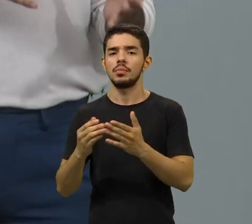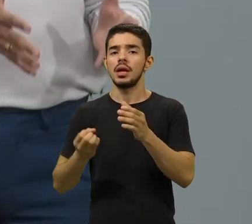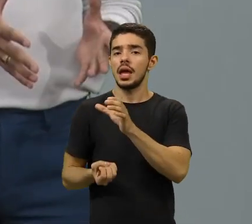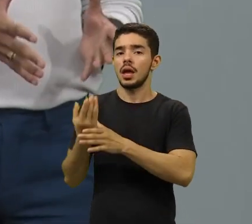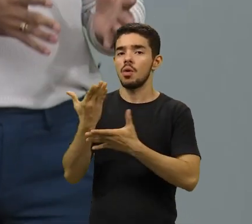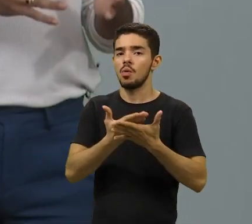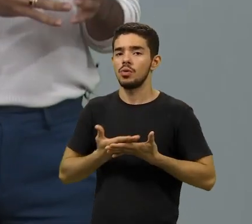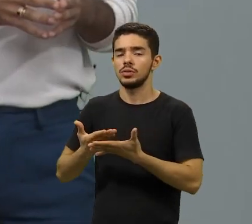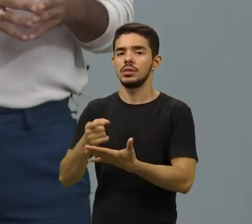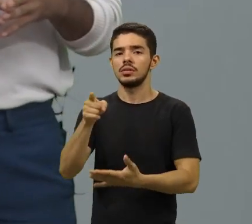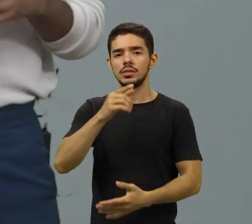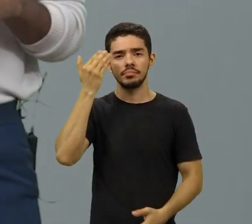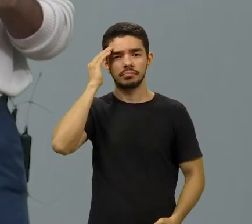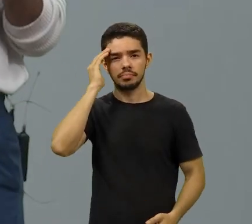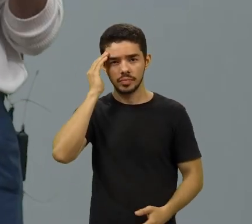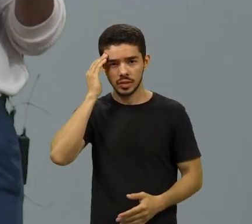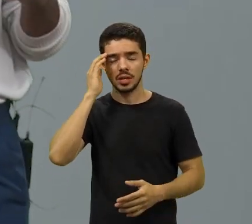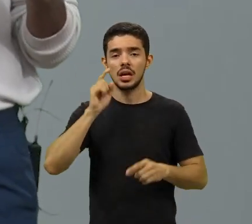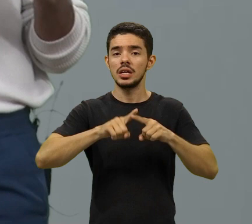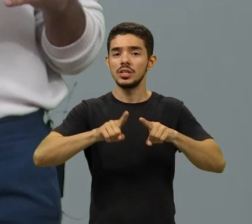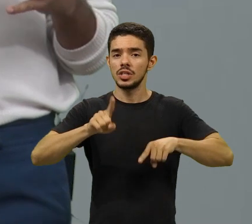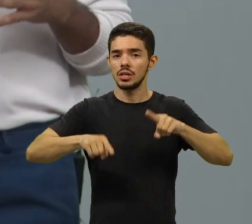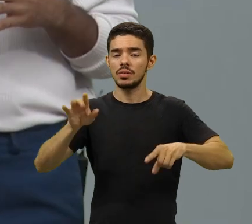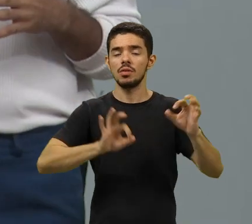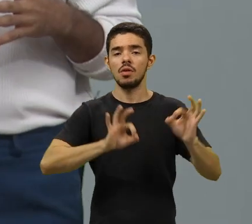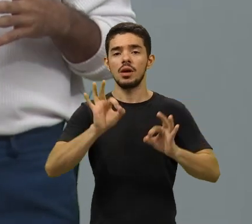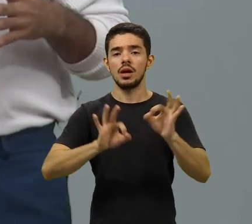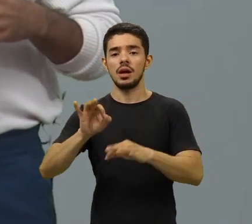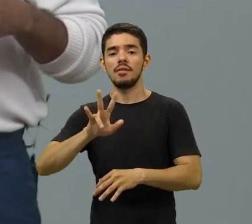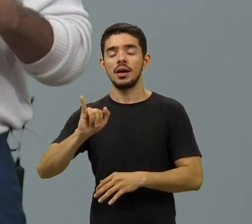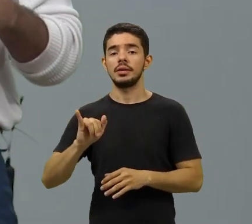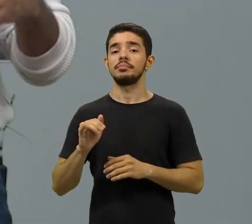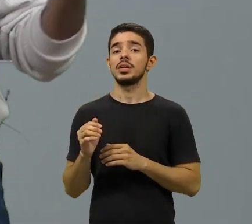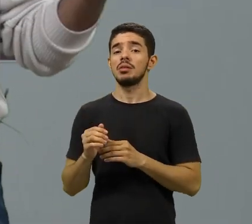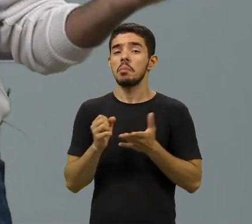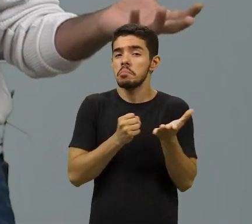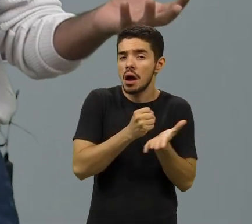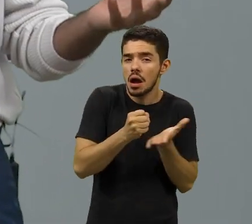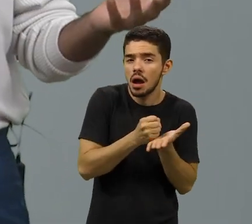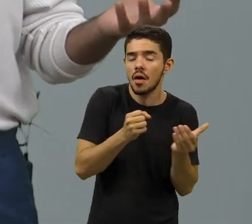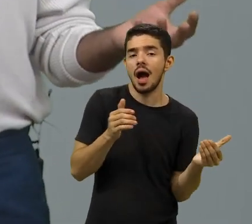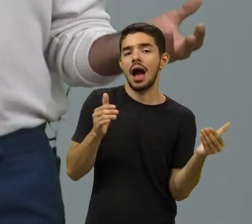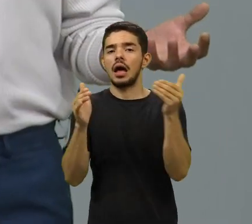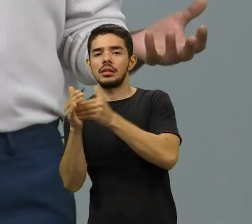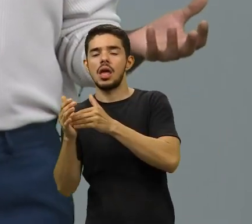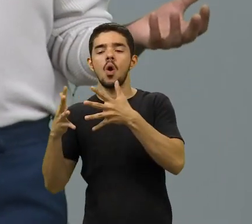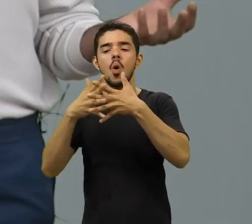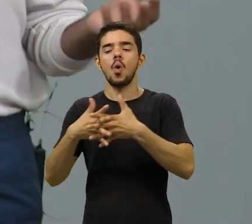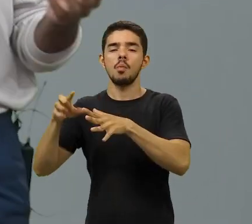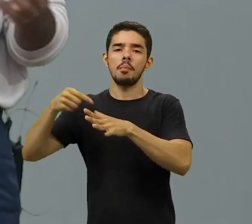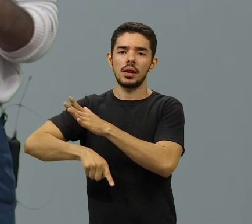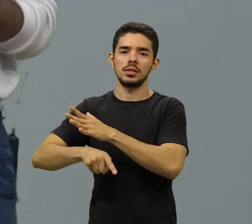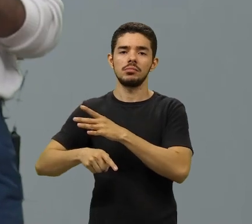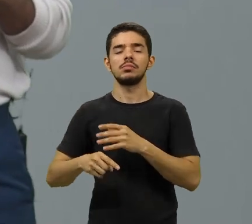em ecologia, que vocês tenham entendido os níveis de organização, que vai desde o mais basal até o mais